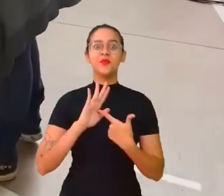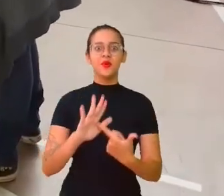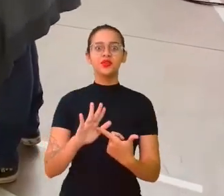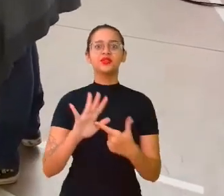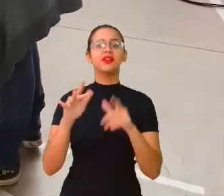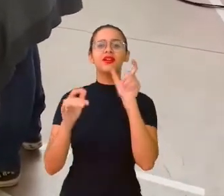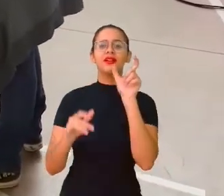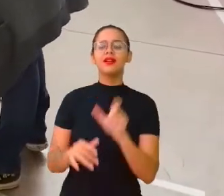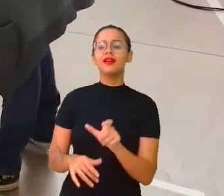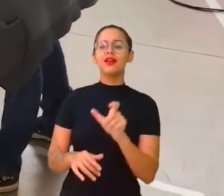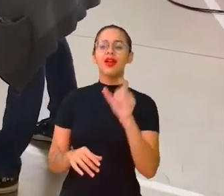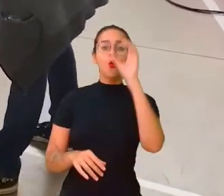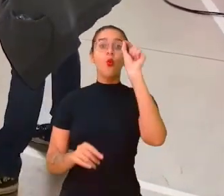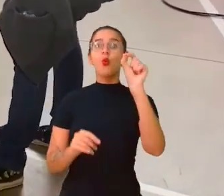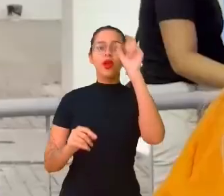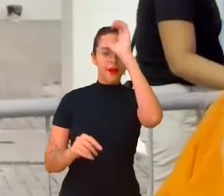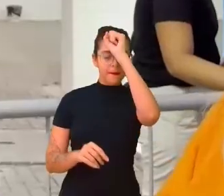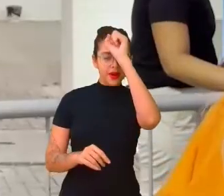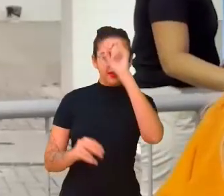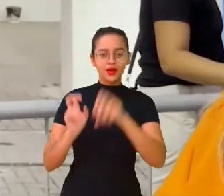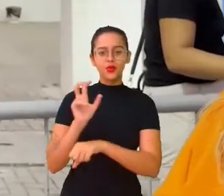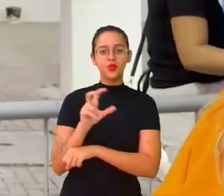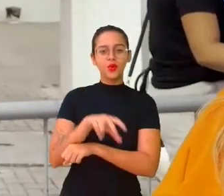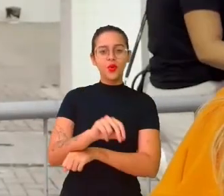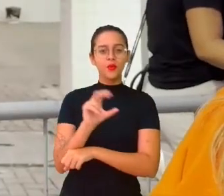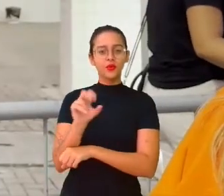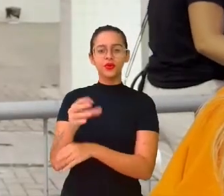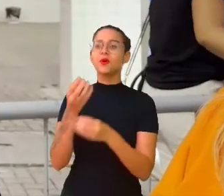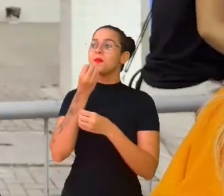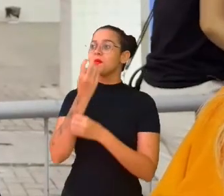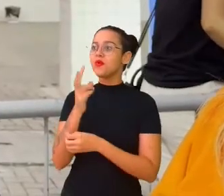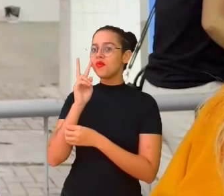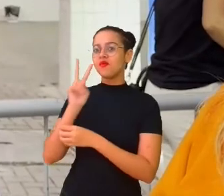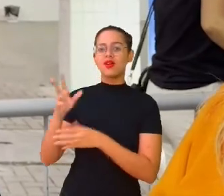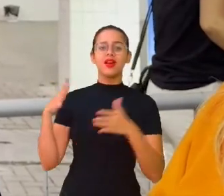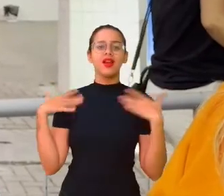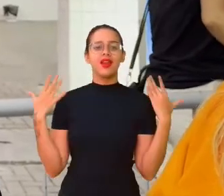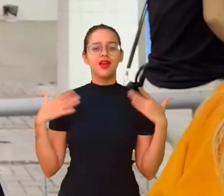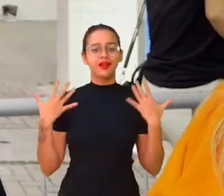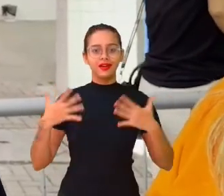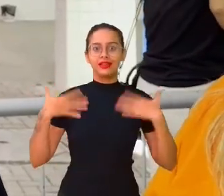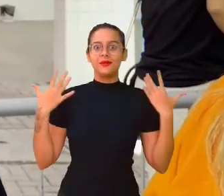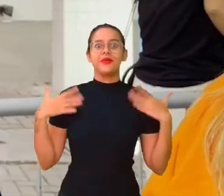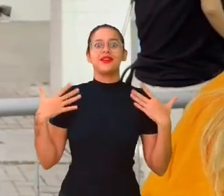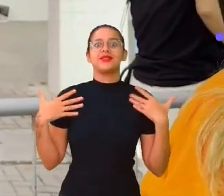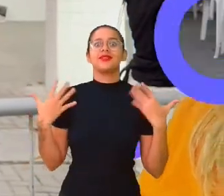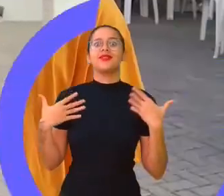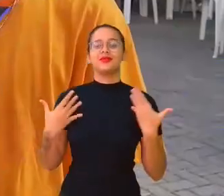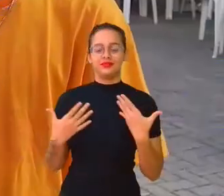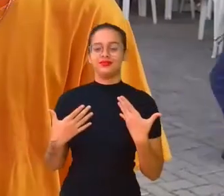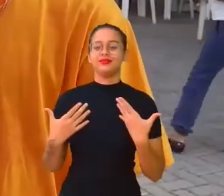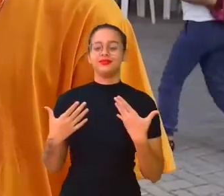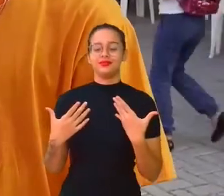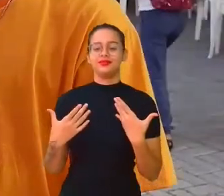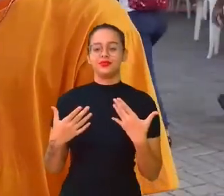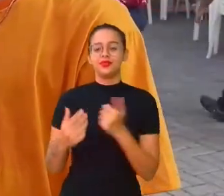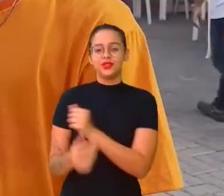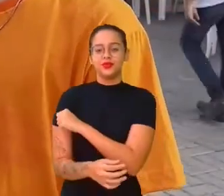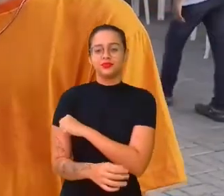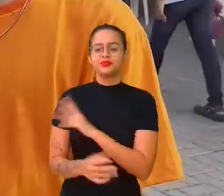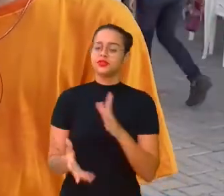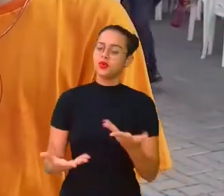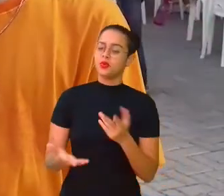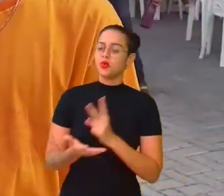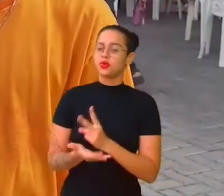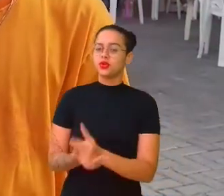o que aprenderam com robótica, né? Então é muito bom ver essa alegria, ver esta animação dos nossos meninos. Muito bom, e olha só, continuando as